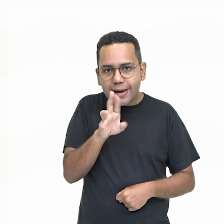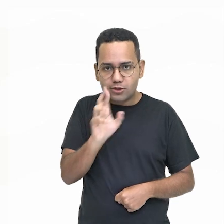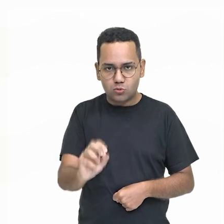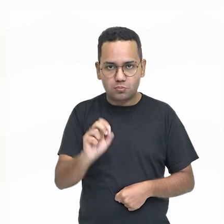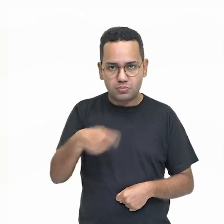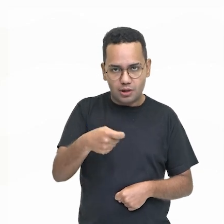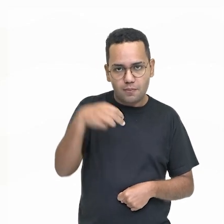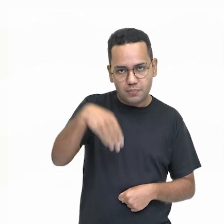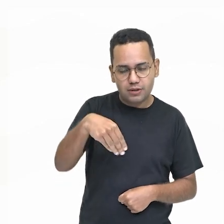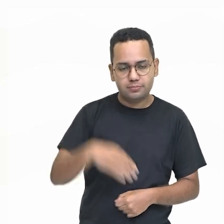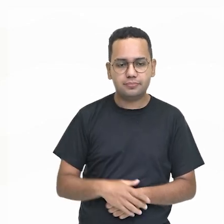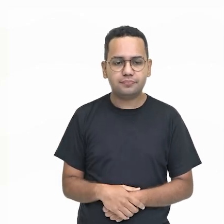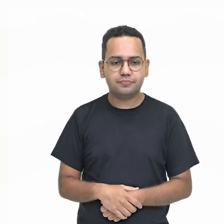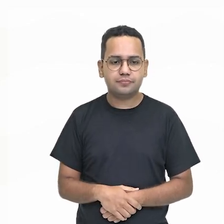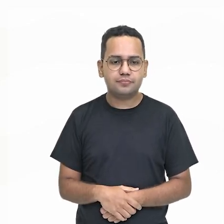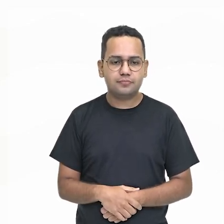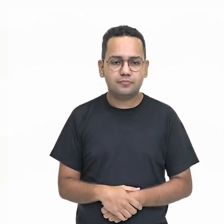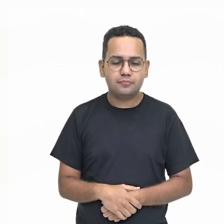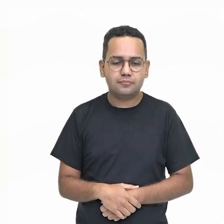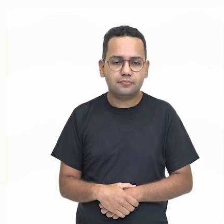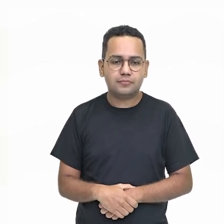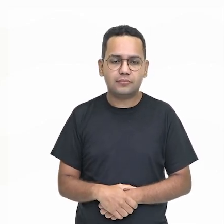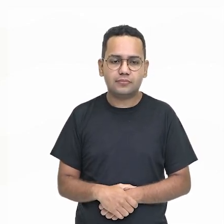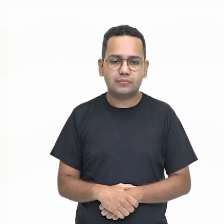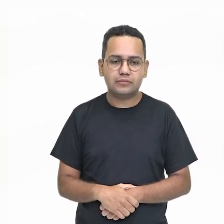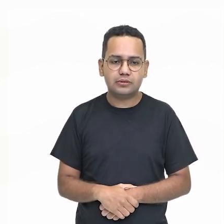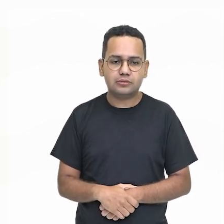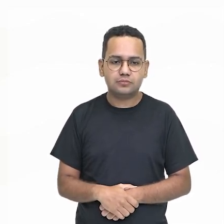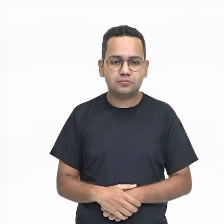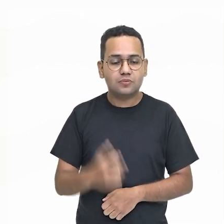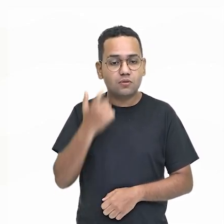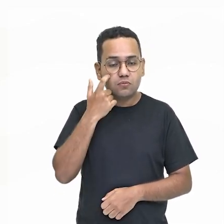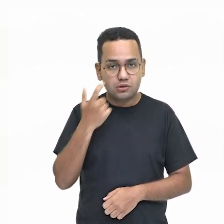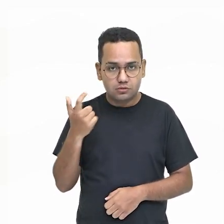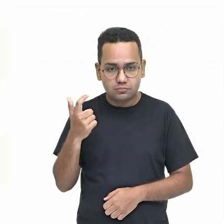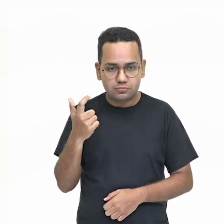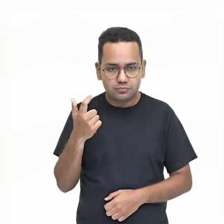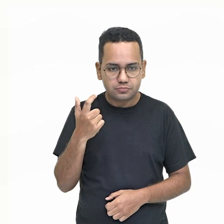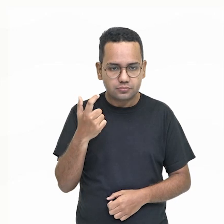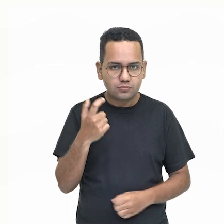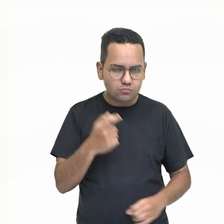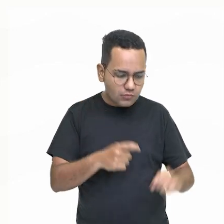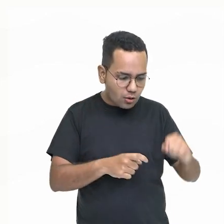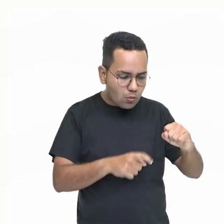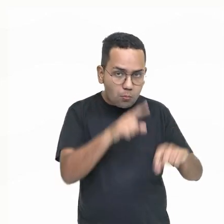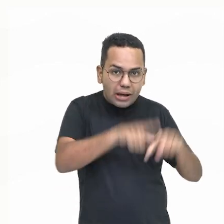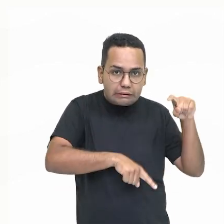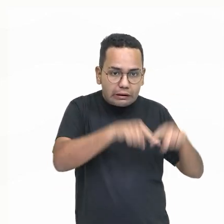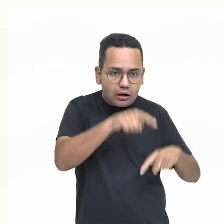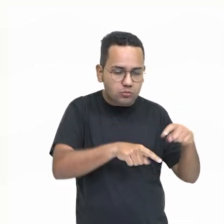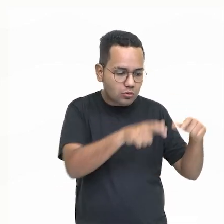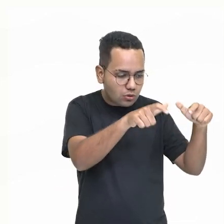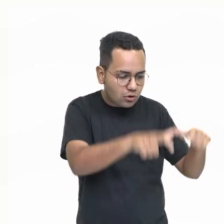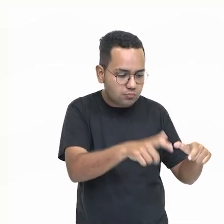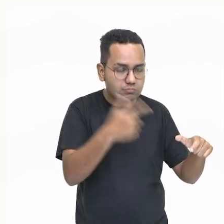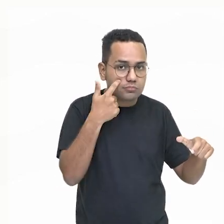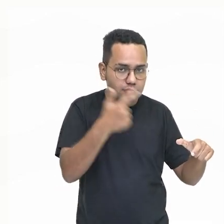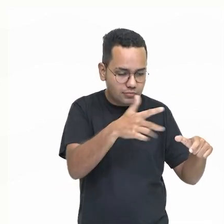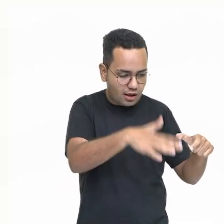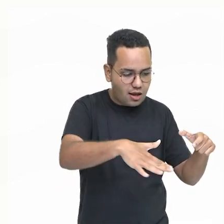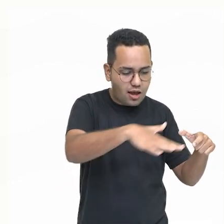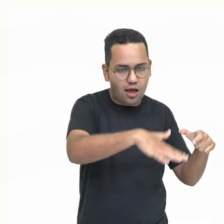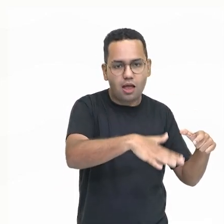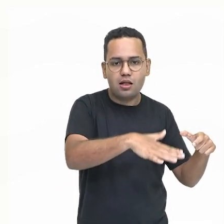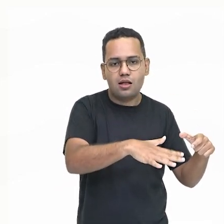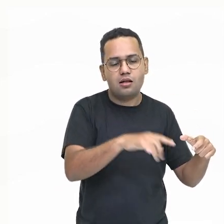nessa escala nessa trajetória orientada veja que ela ocupa aqui uma um certo lugar na trajetória Esse lugar é o que a